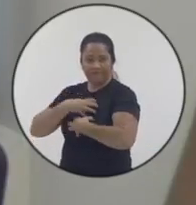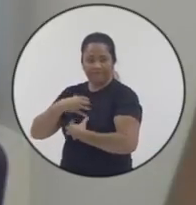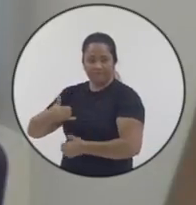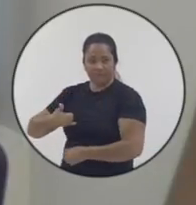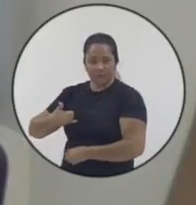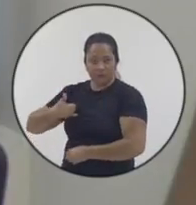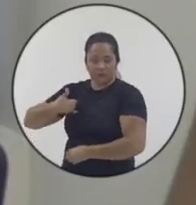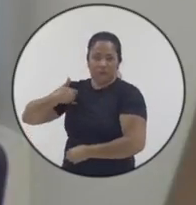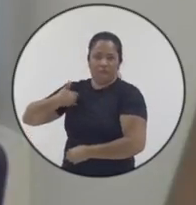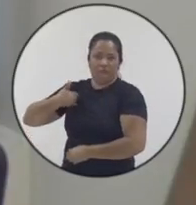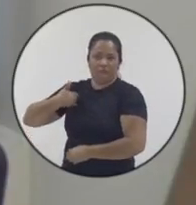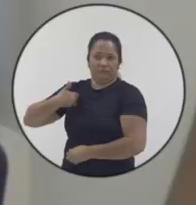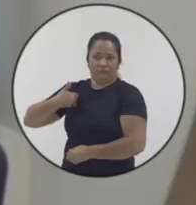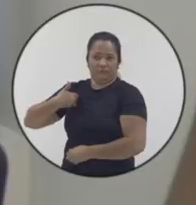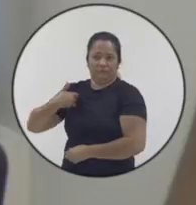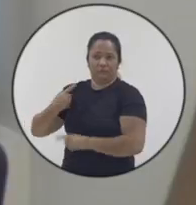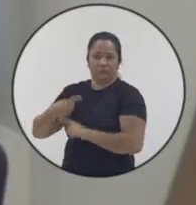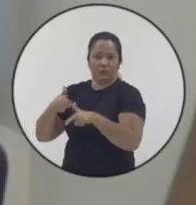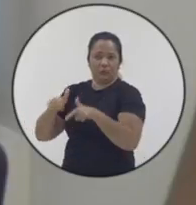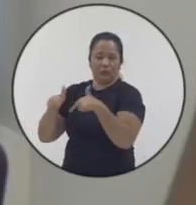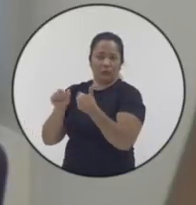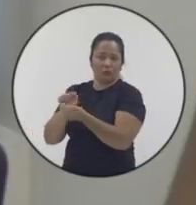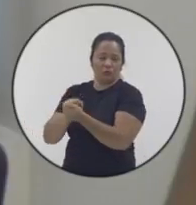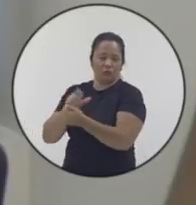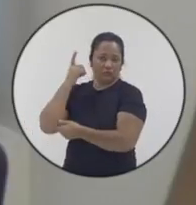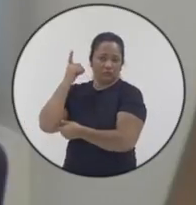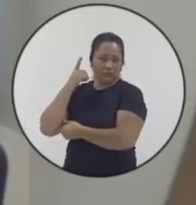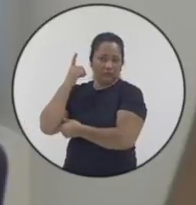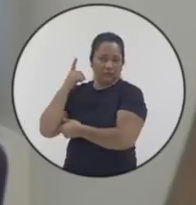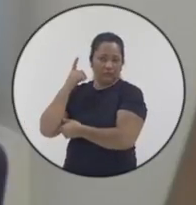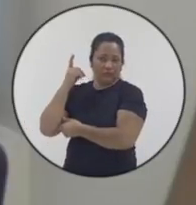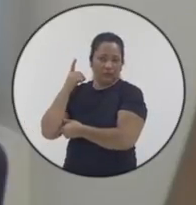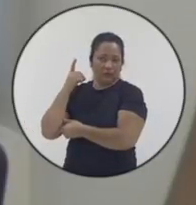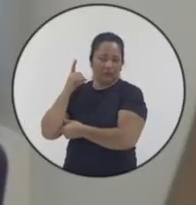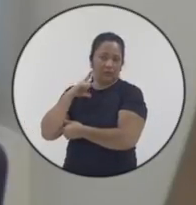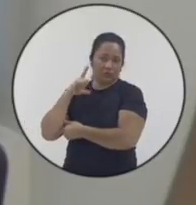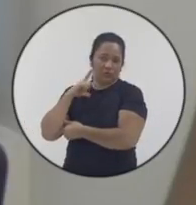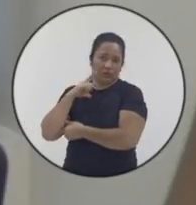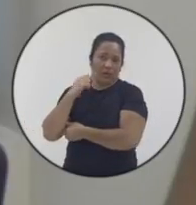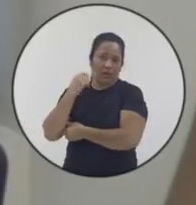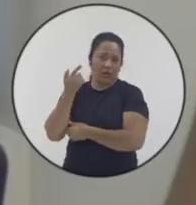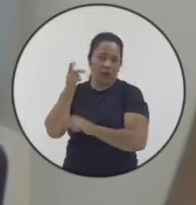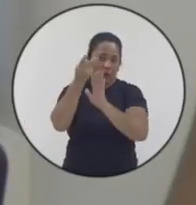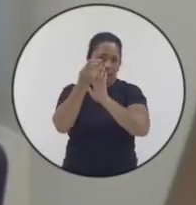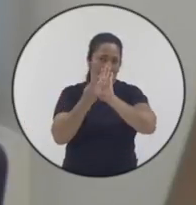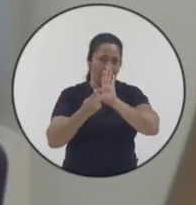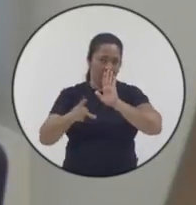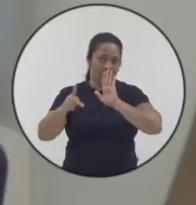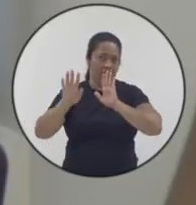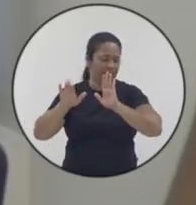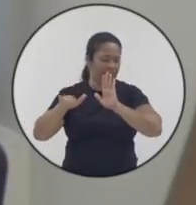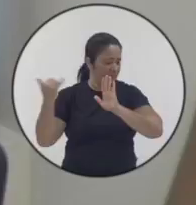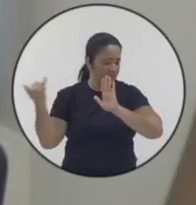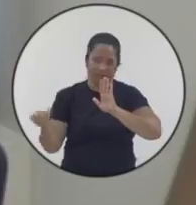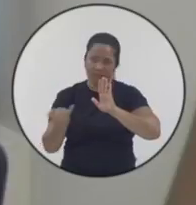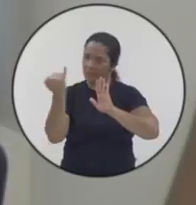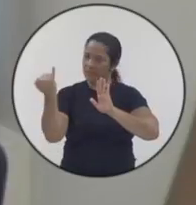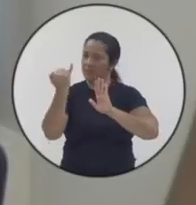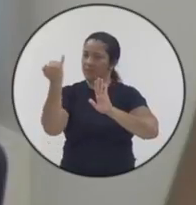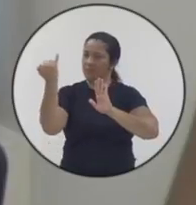A gente leva à frente, né, o único projeto, talvez não o único projeto, mas um dos mais emblemáticos e mais